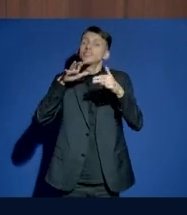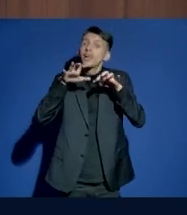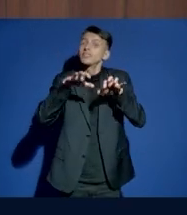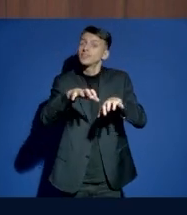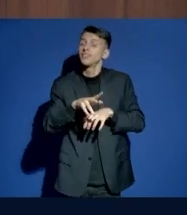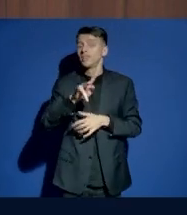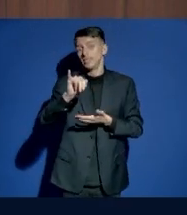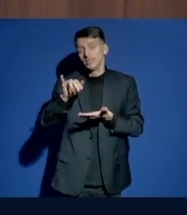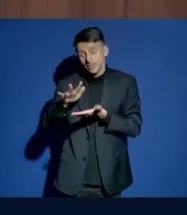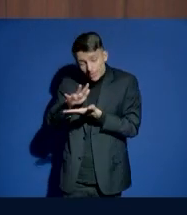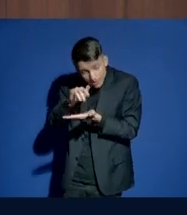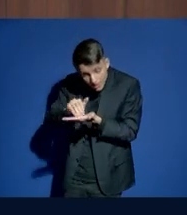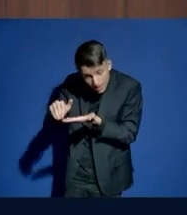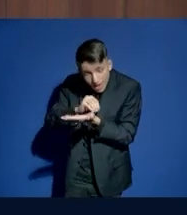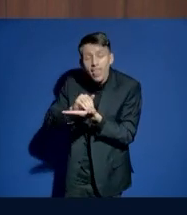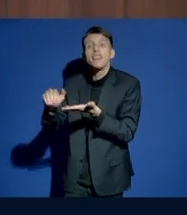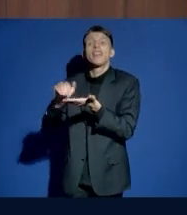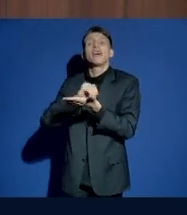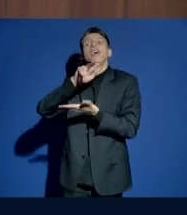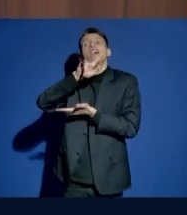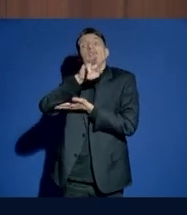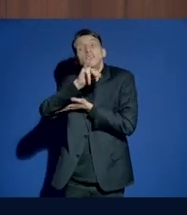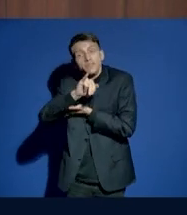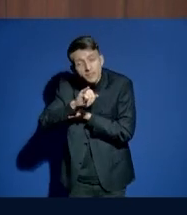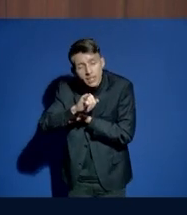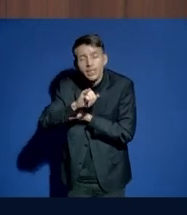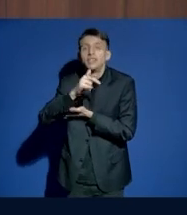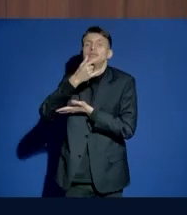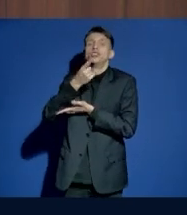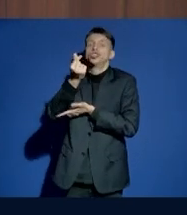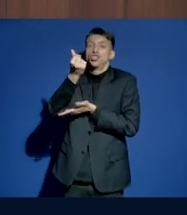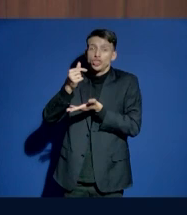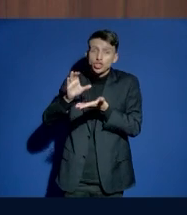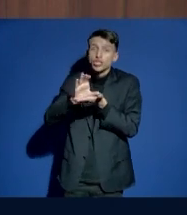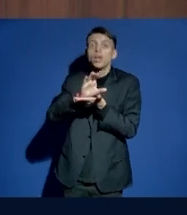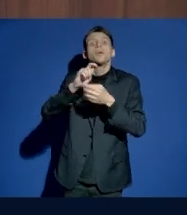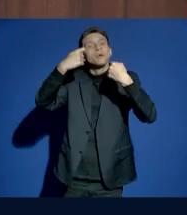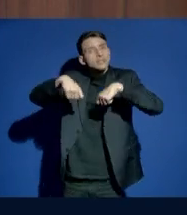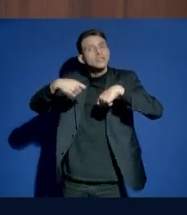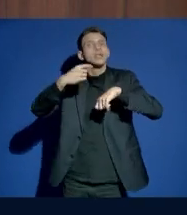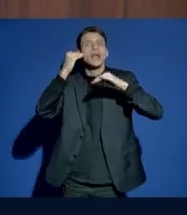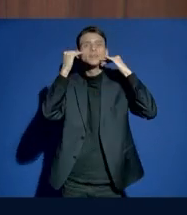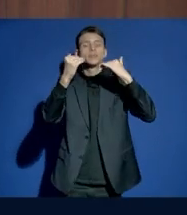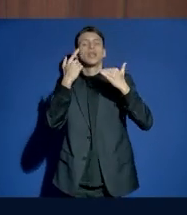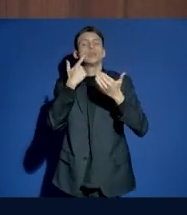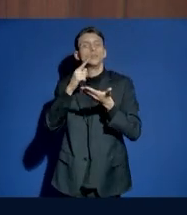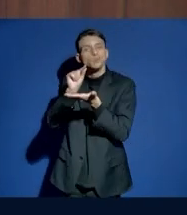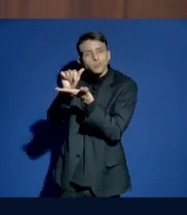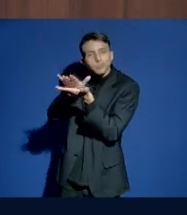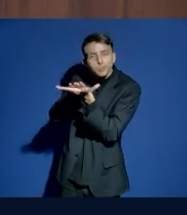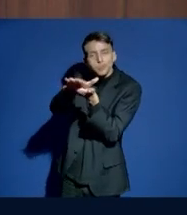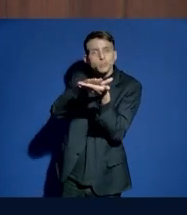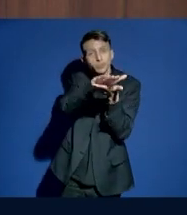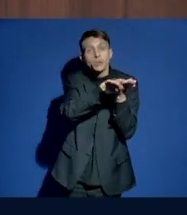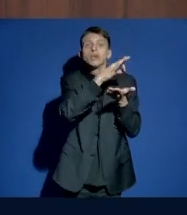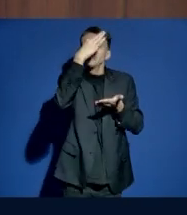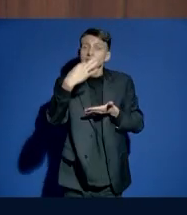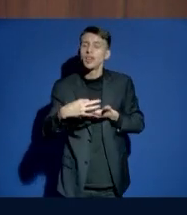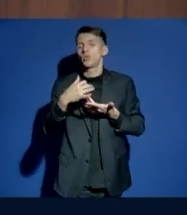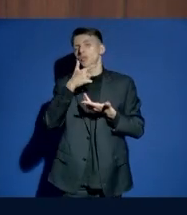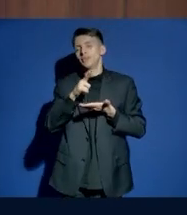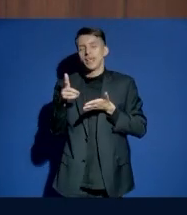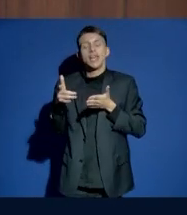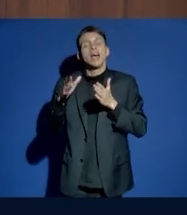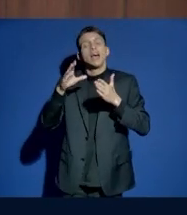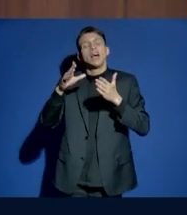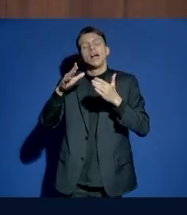secretaria minha não é capitania né de ninguém dinheiro público é para ser respeitado vocês vêem que a cidade entra no bom caminho